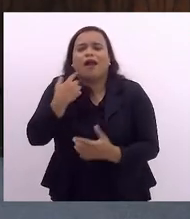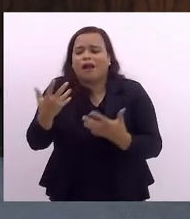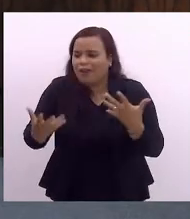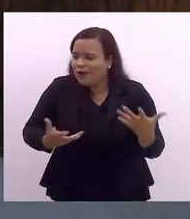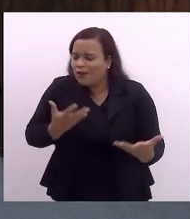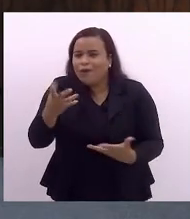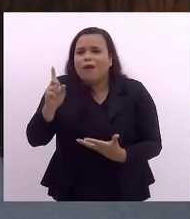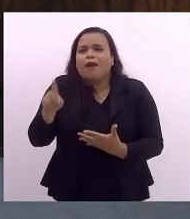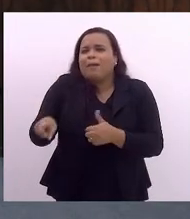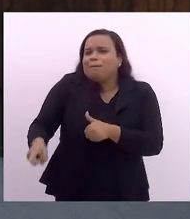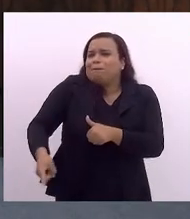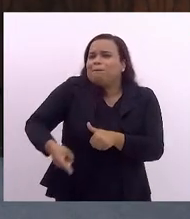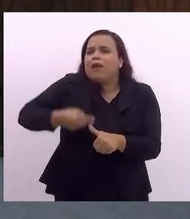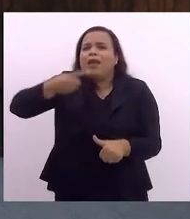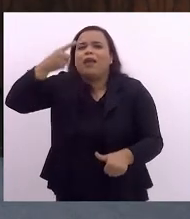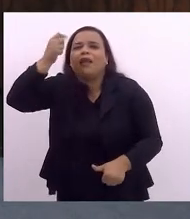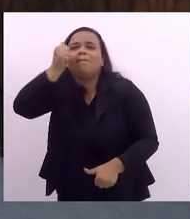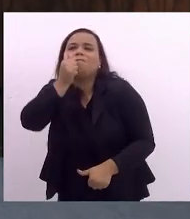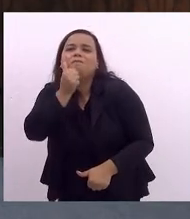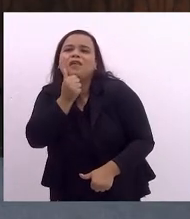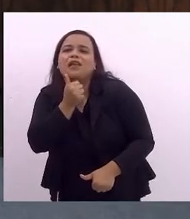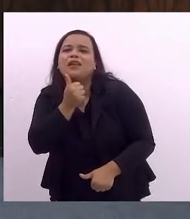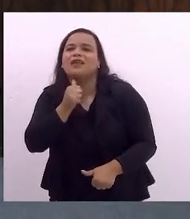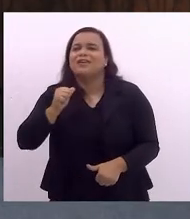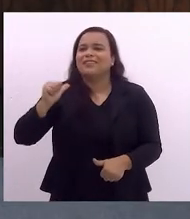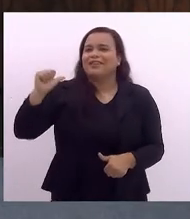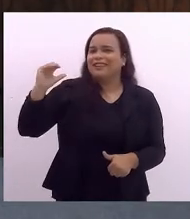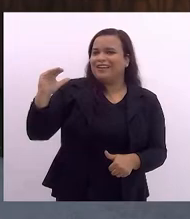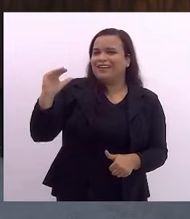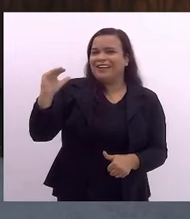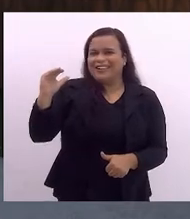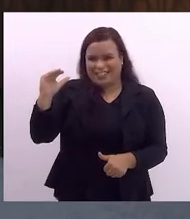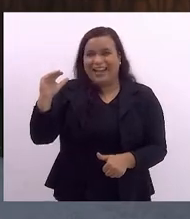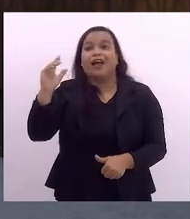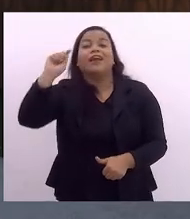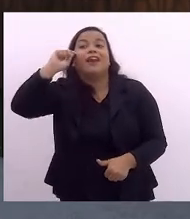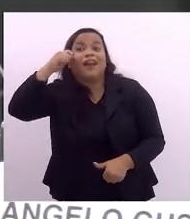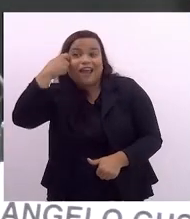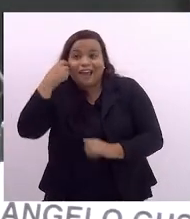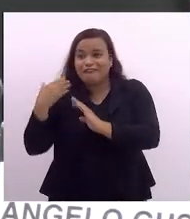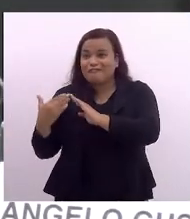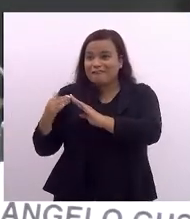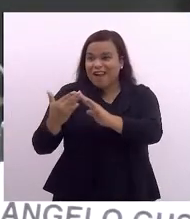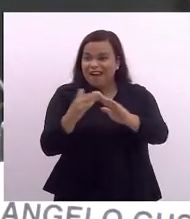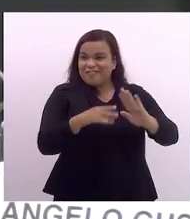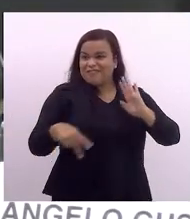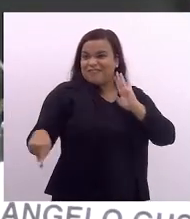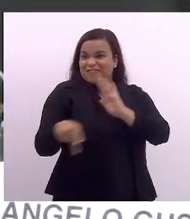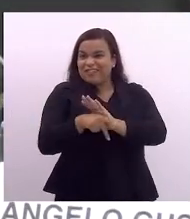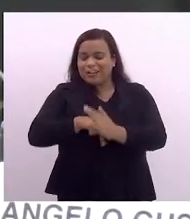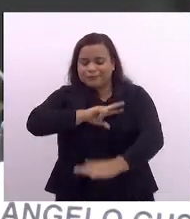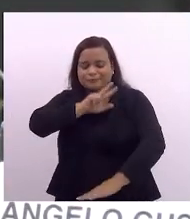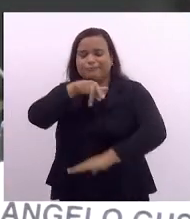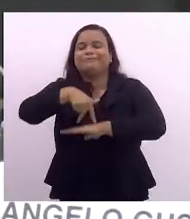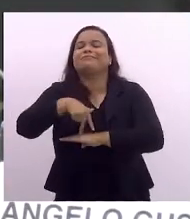primeira menina, mulher, negra, favelada nessa